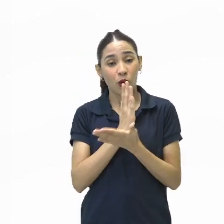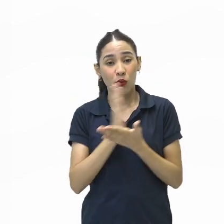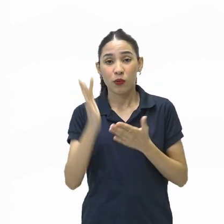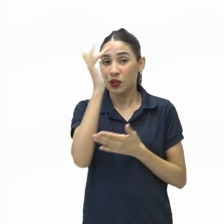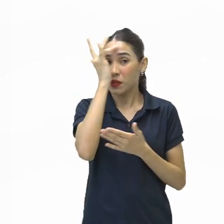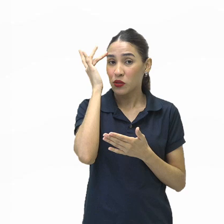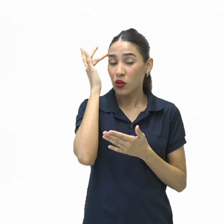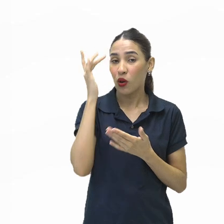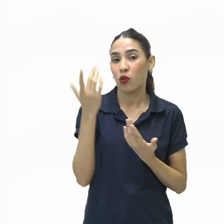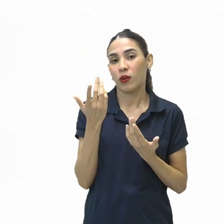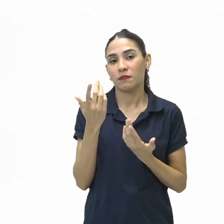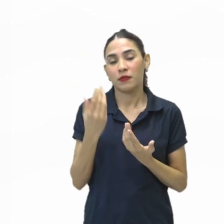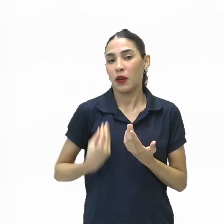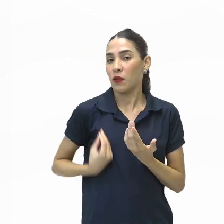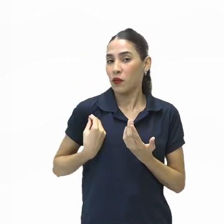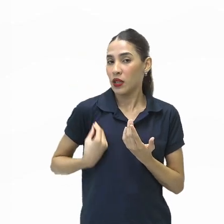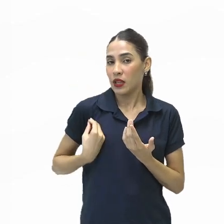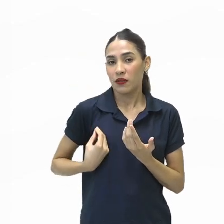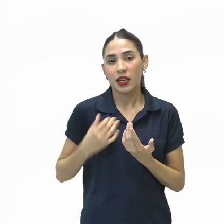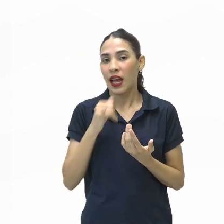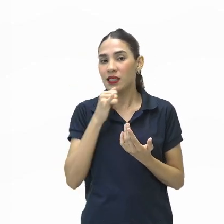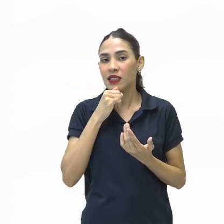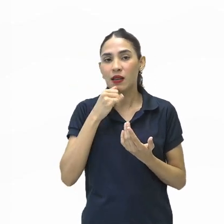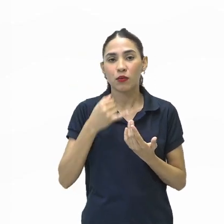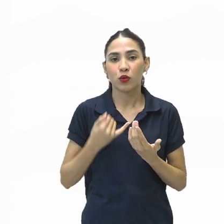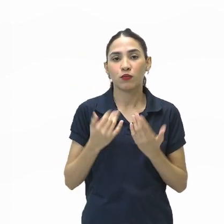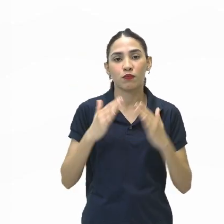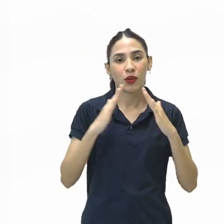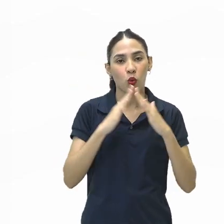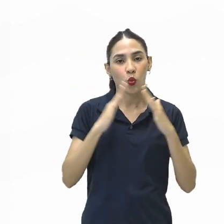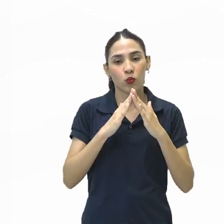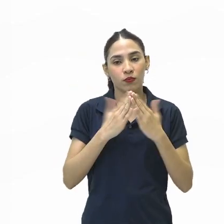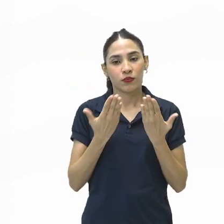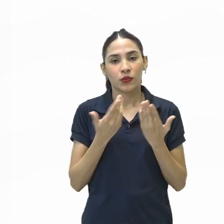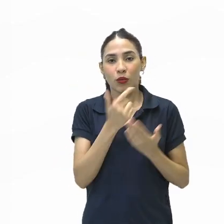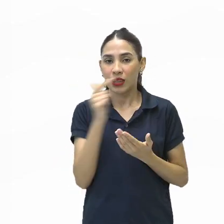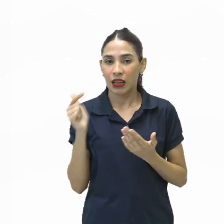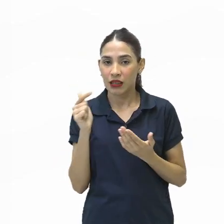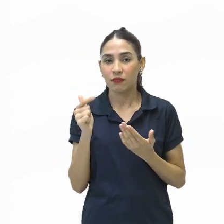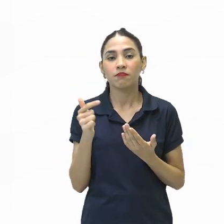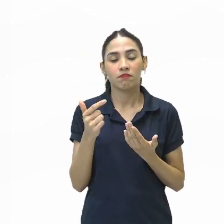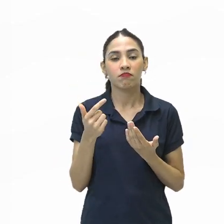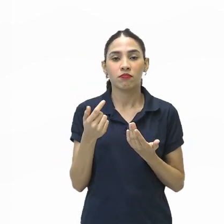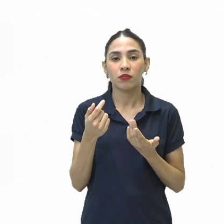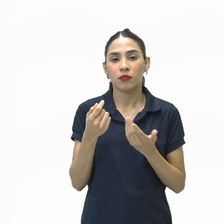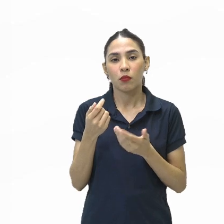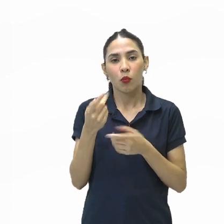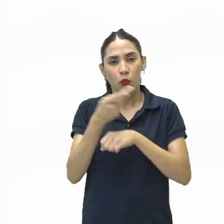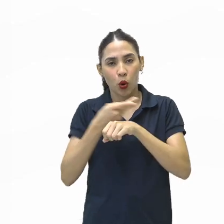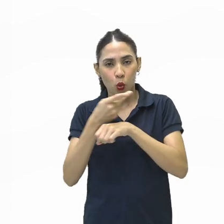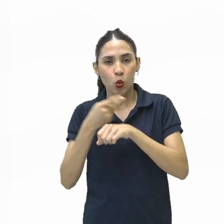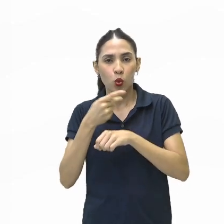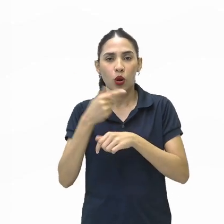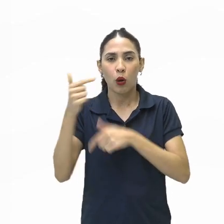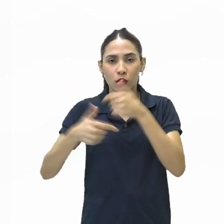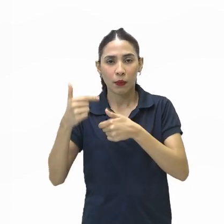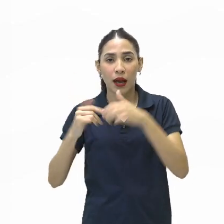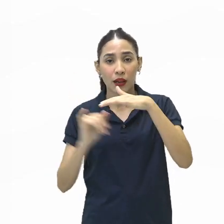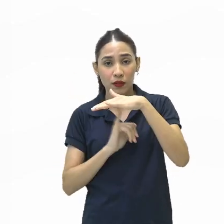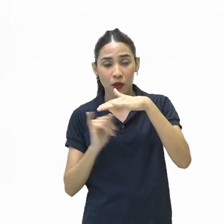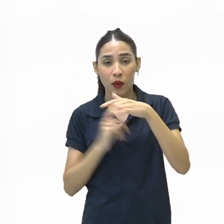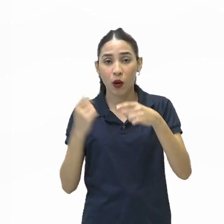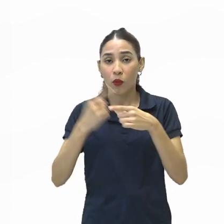pessoas que estão em situação de rua, por exemplo, acabam recorrendo ao trabalho informal por falta